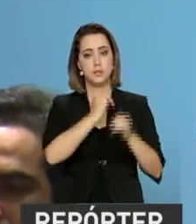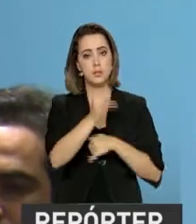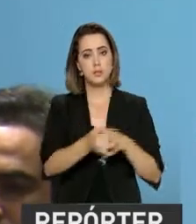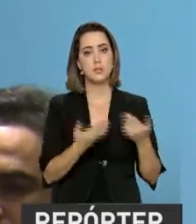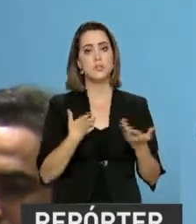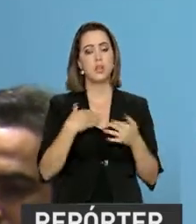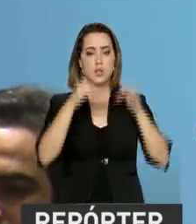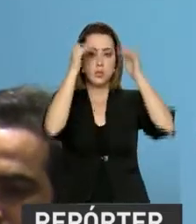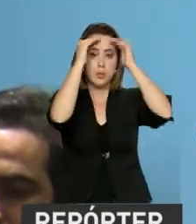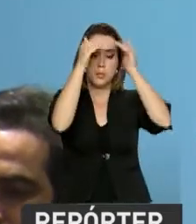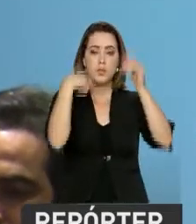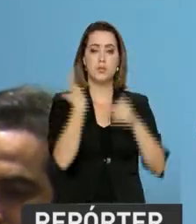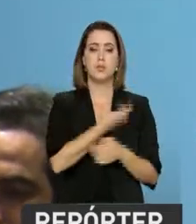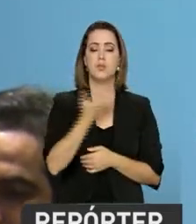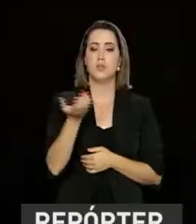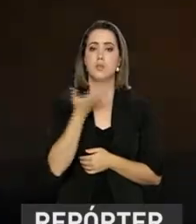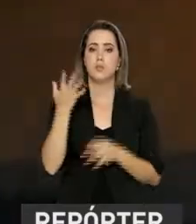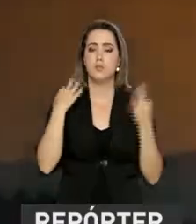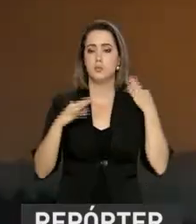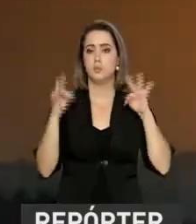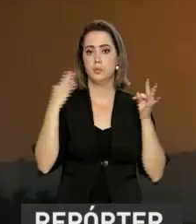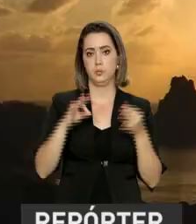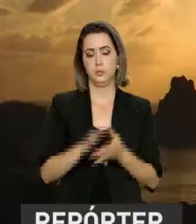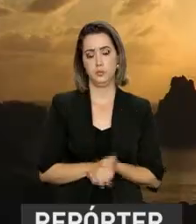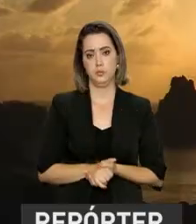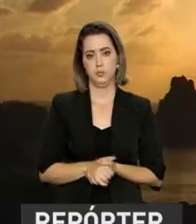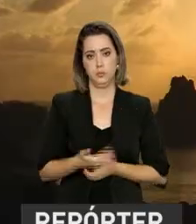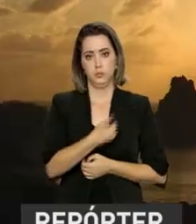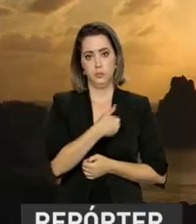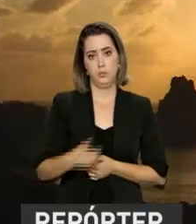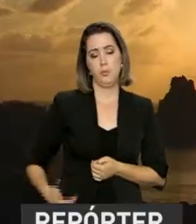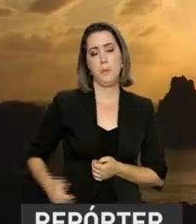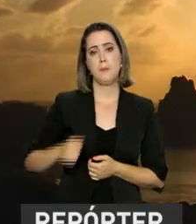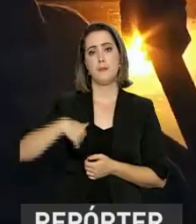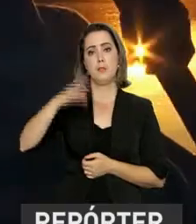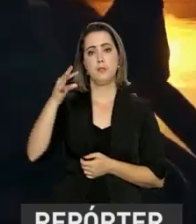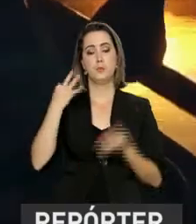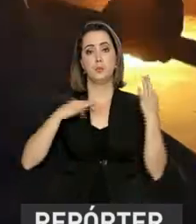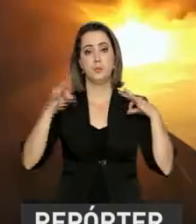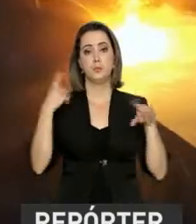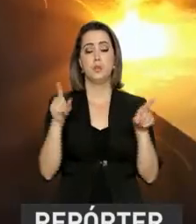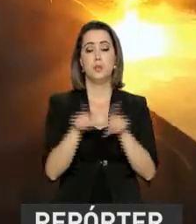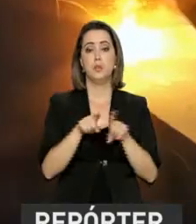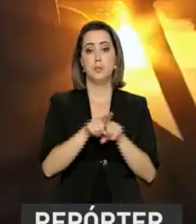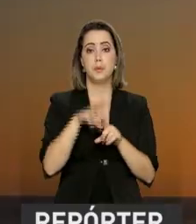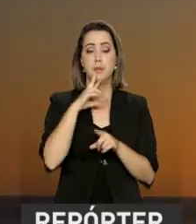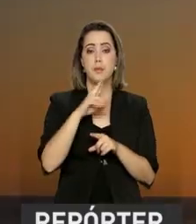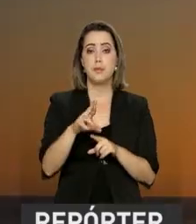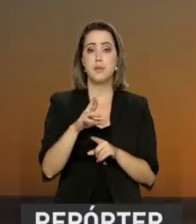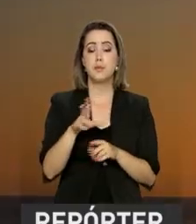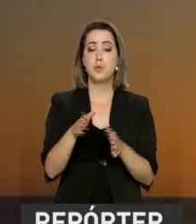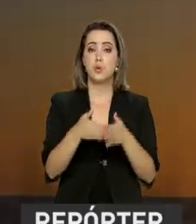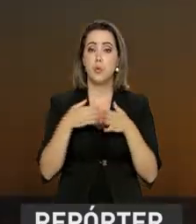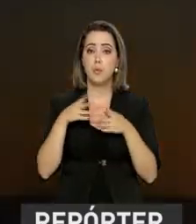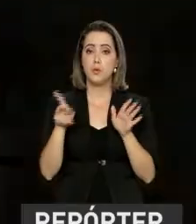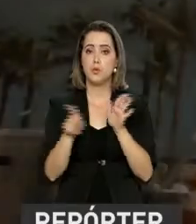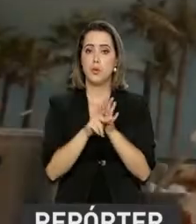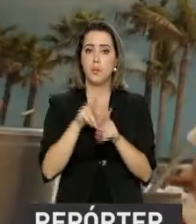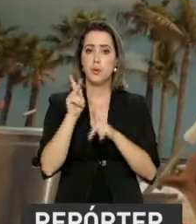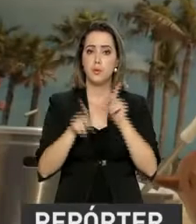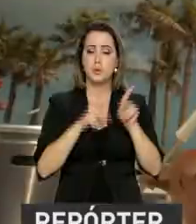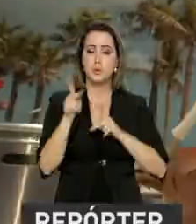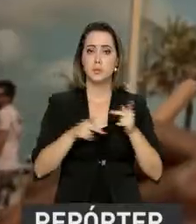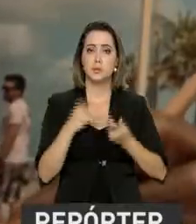atende o que nós queremos no turismo. Segundo o governo, o Brasil Mais Turismo também responde a uma demanda da população sobre o